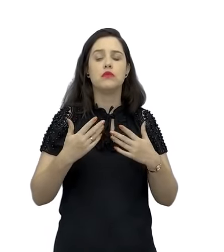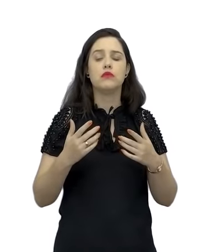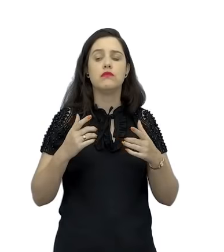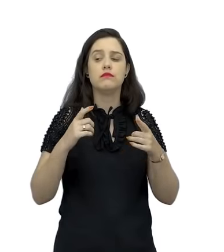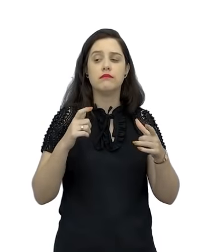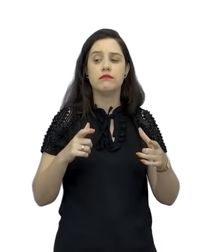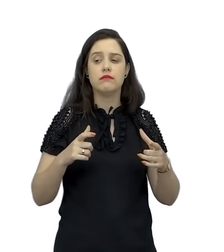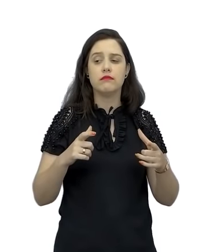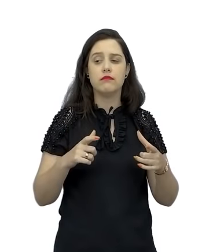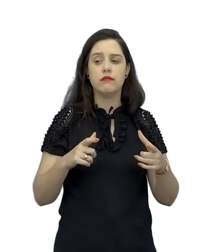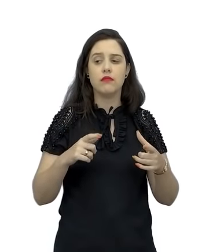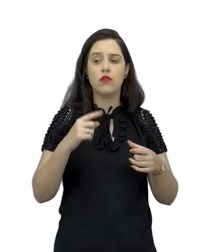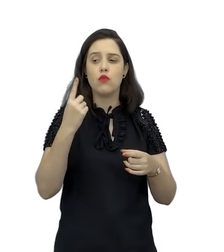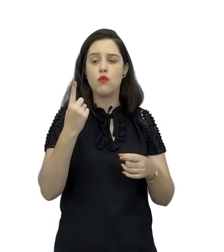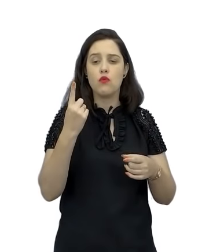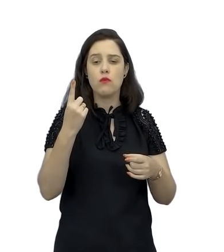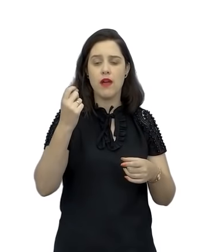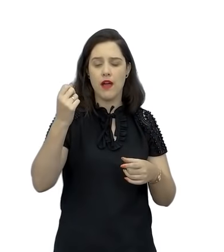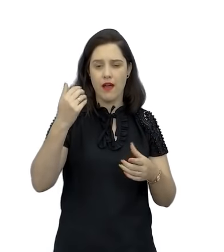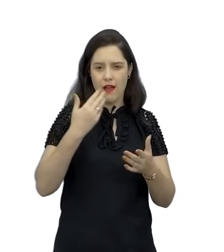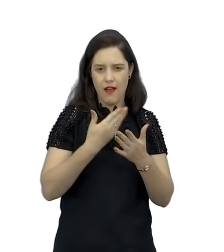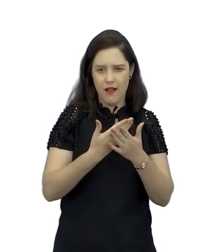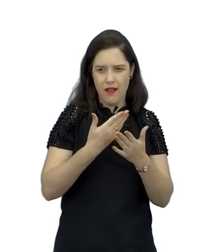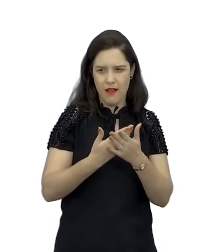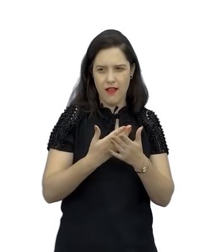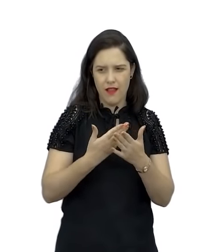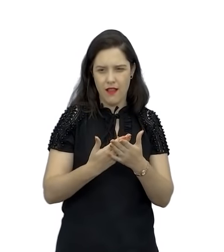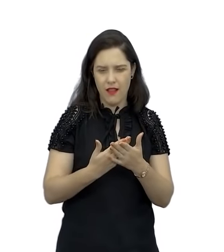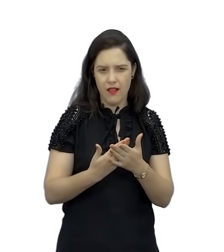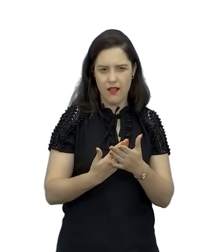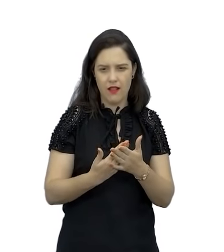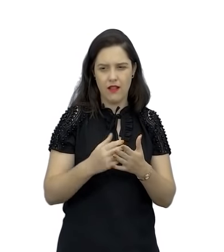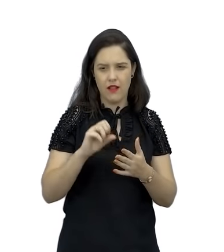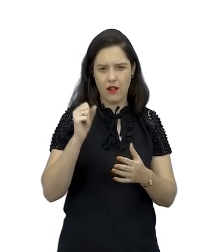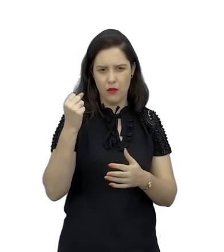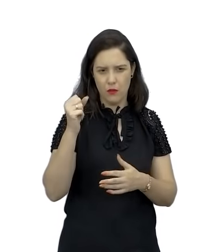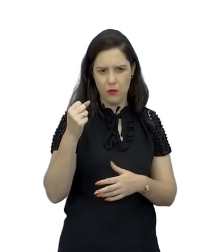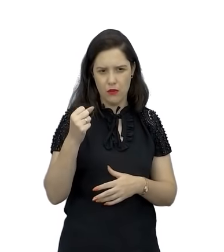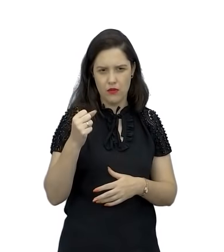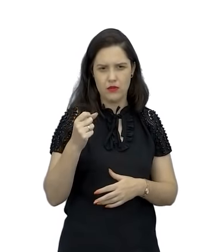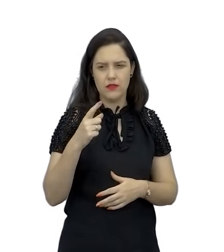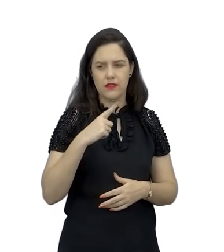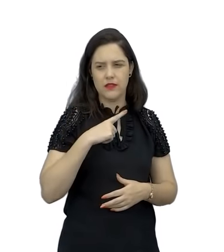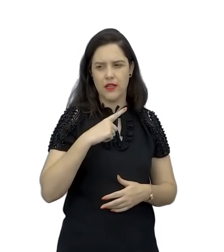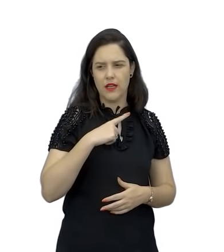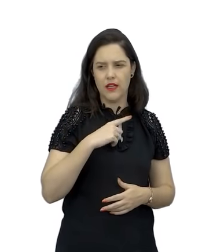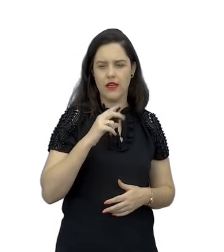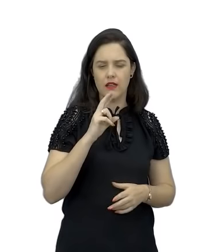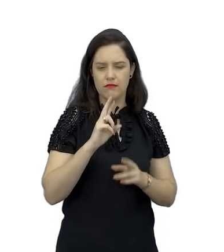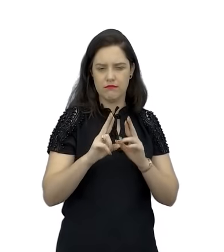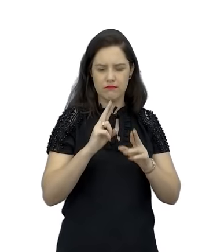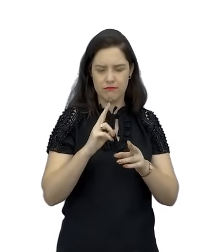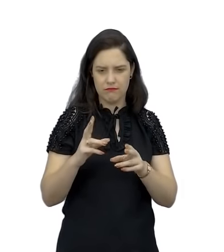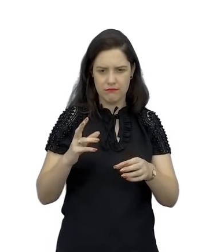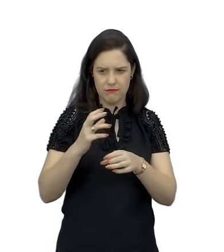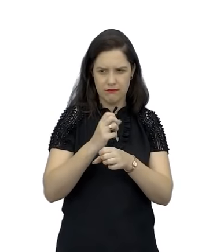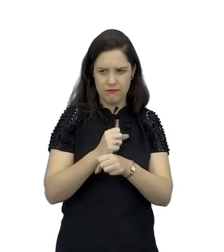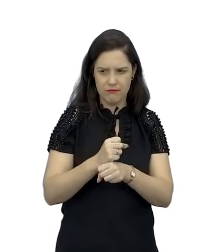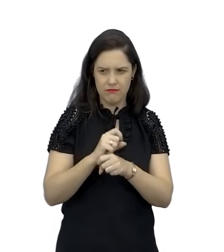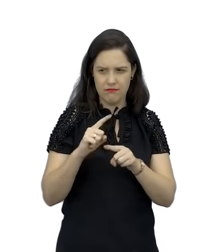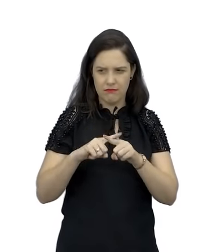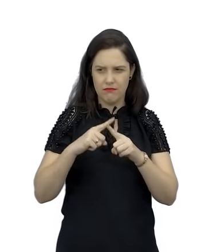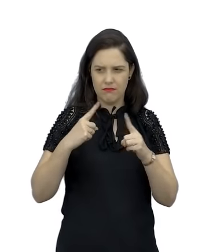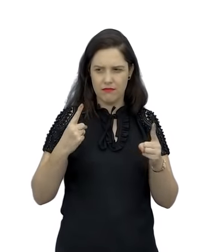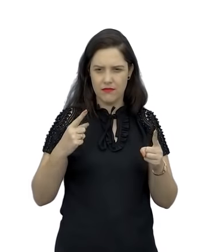nós temos uma aula, que é a aula 8, que é resolvendo problemas. Aí vocês vão falar, Rosana, mas elas não eram em duplas? Esse